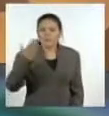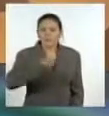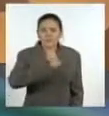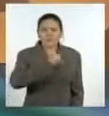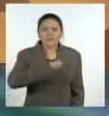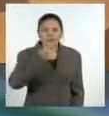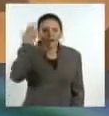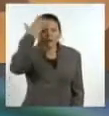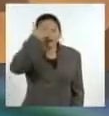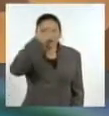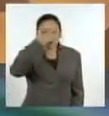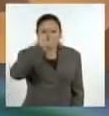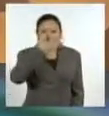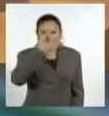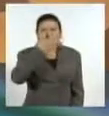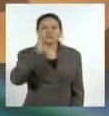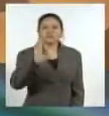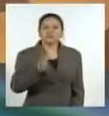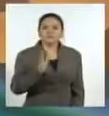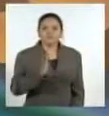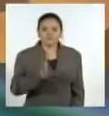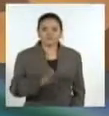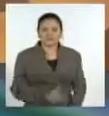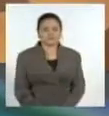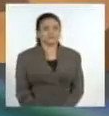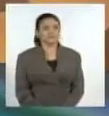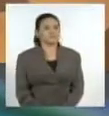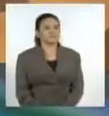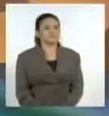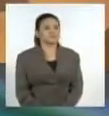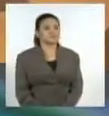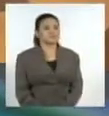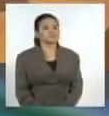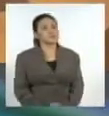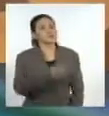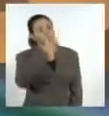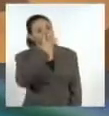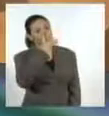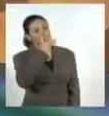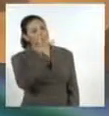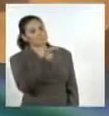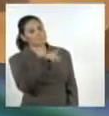Deputado André, o pai de Vossa Excelência foi um deputado eloquente,